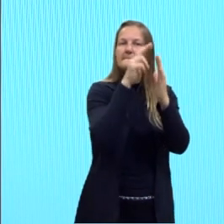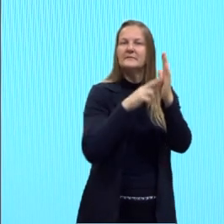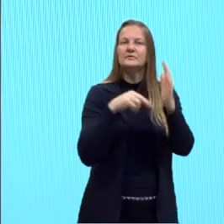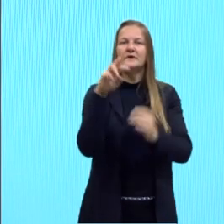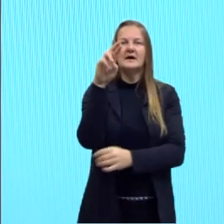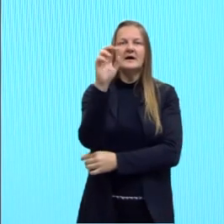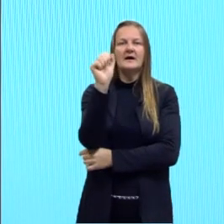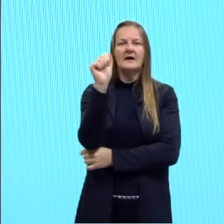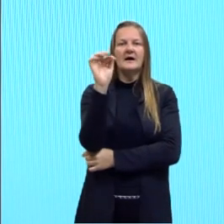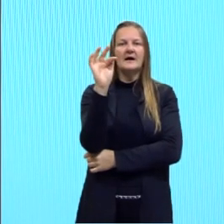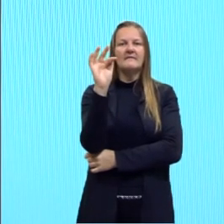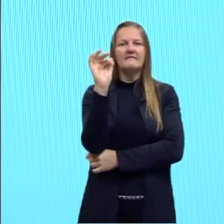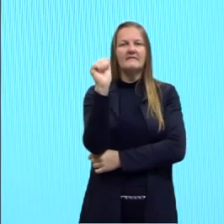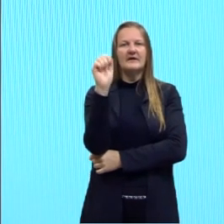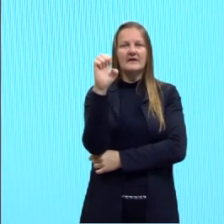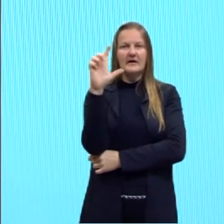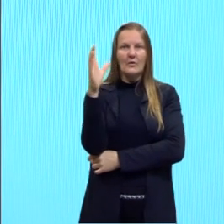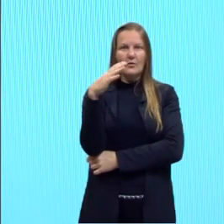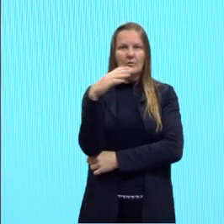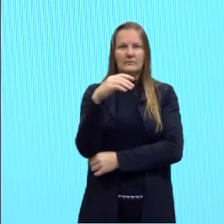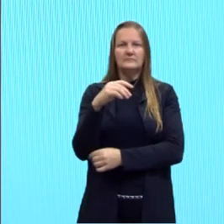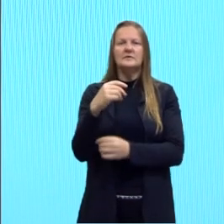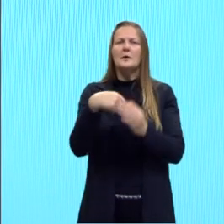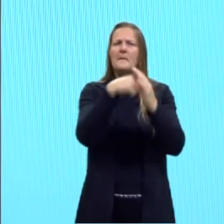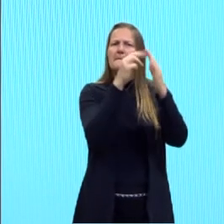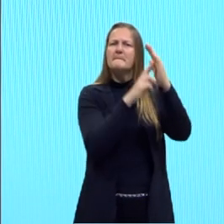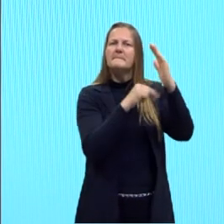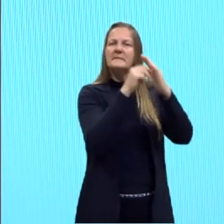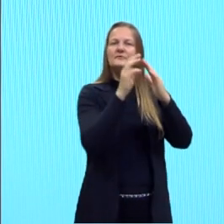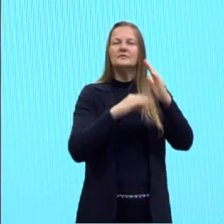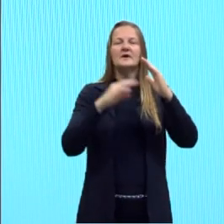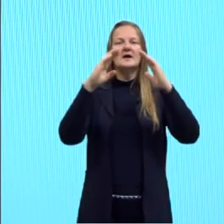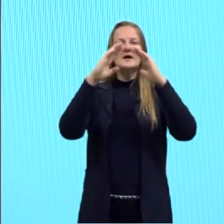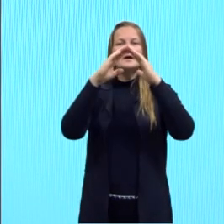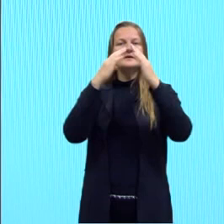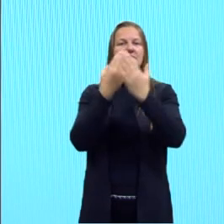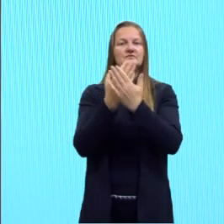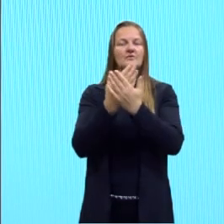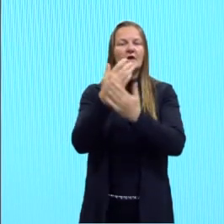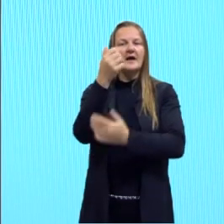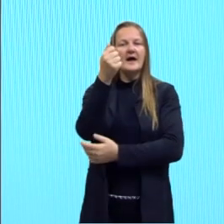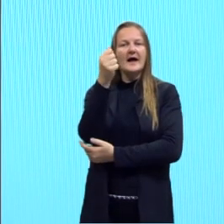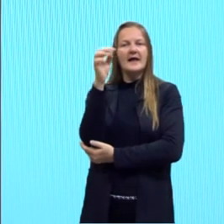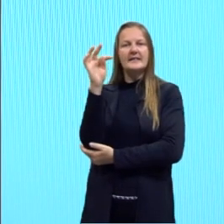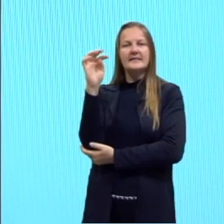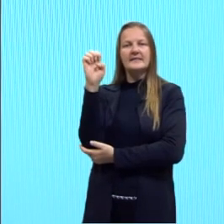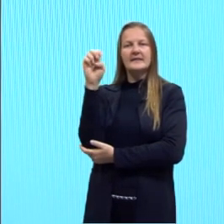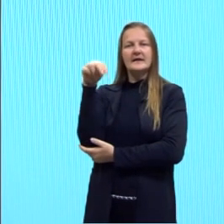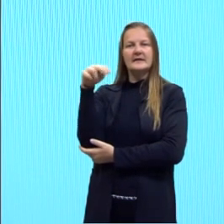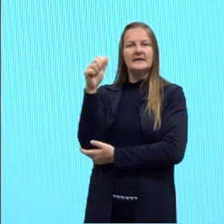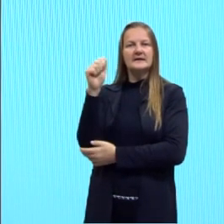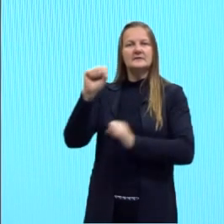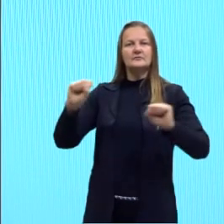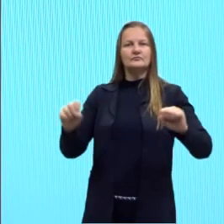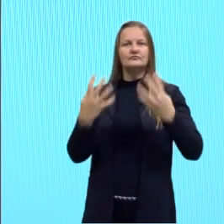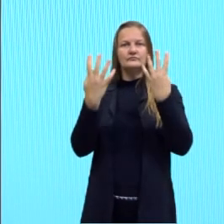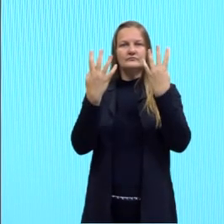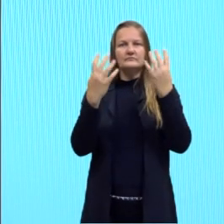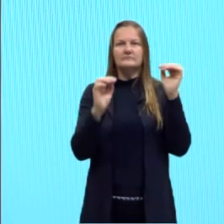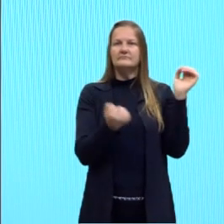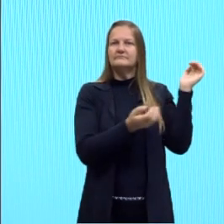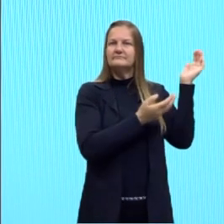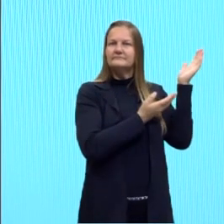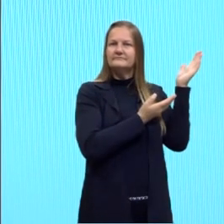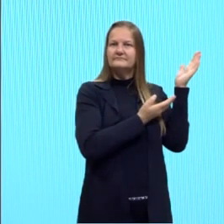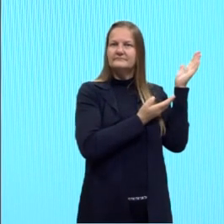Sanzio também um grande artista da época que se chama escola de Atenas né onde nós temos representado lá